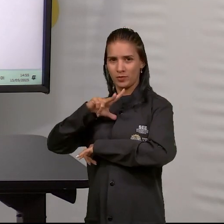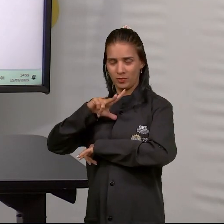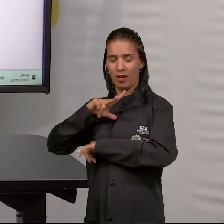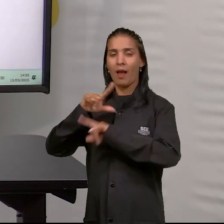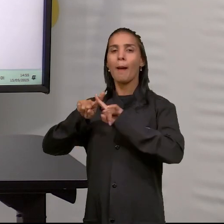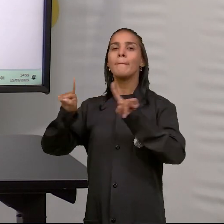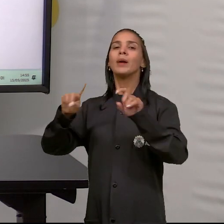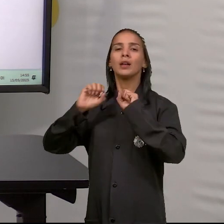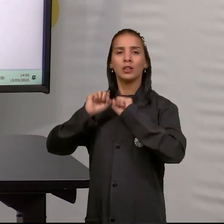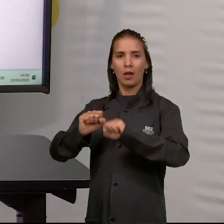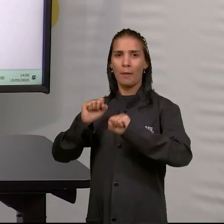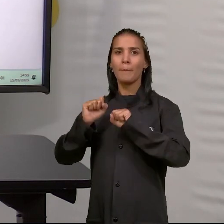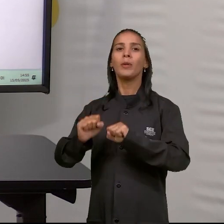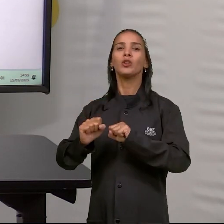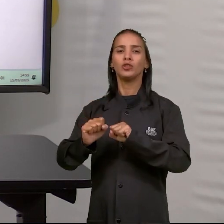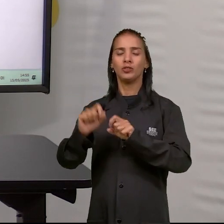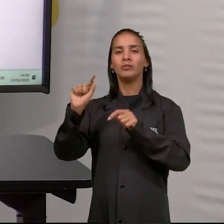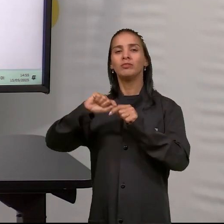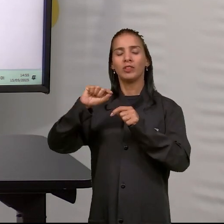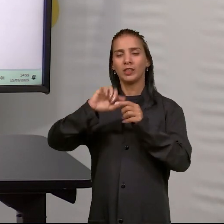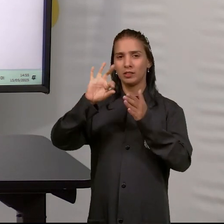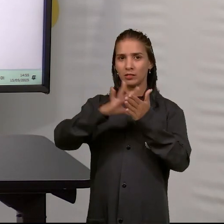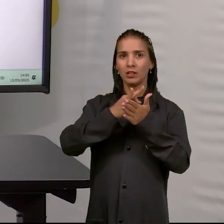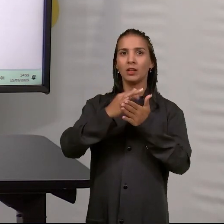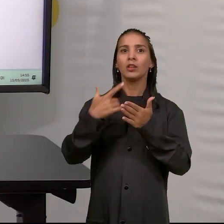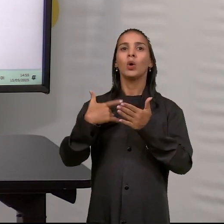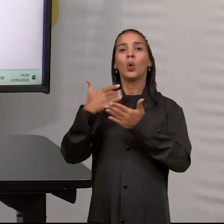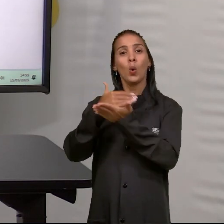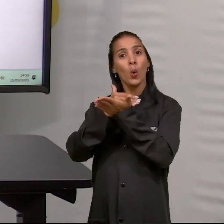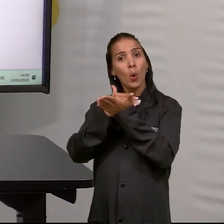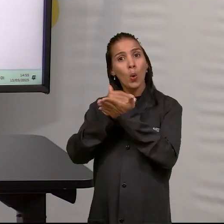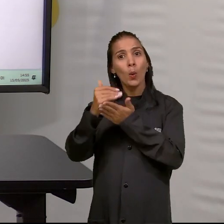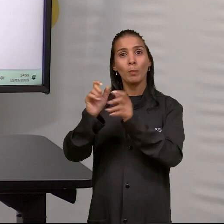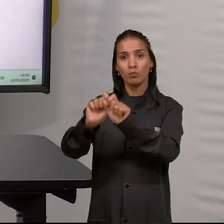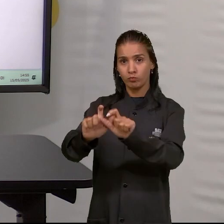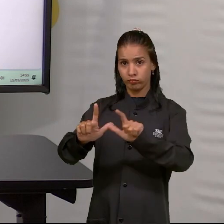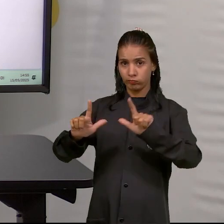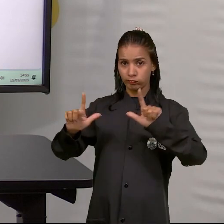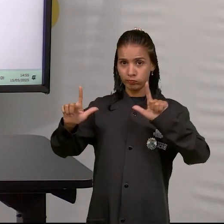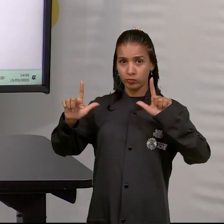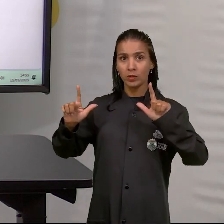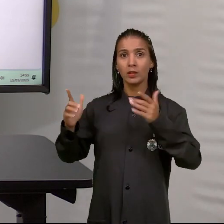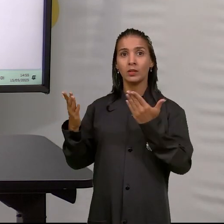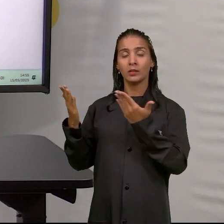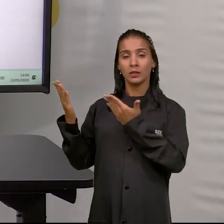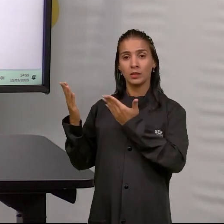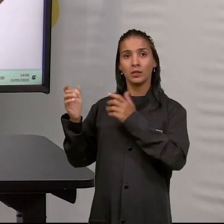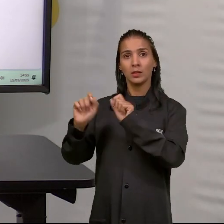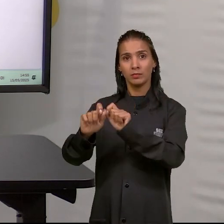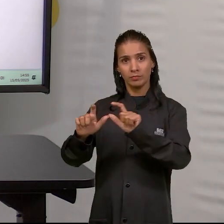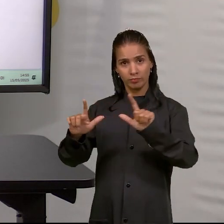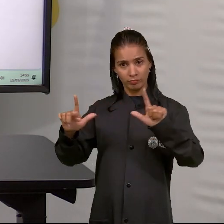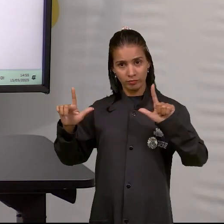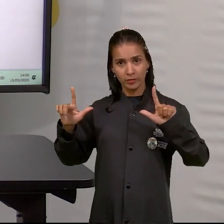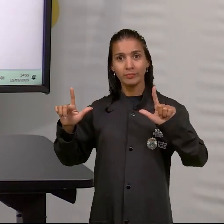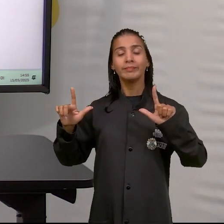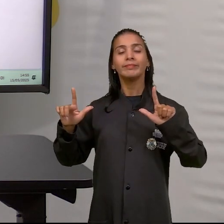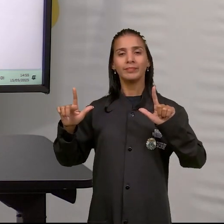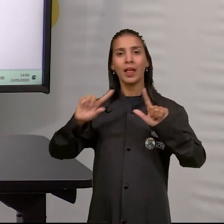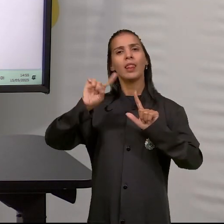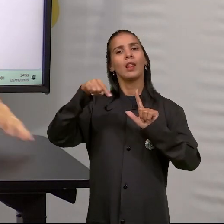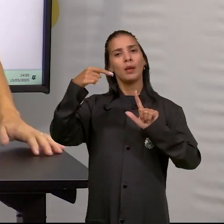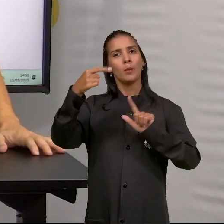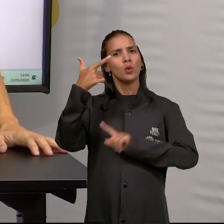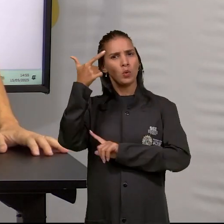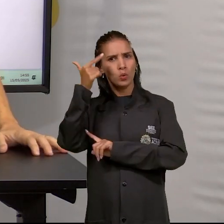governo, ele vai entrar aqui nessa tela, tá? Nessa tela ele vai conseguir entrar com o usuário e senha que ele foi cadastrado lá, para que ele possa utilizar o